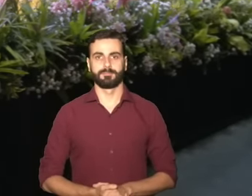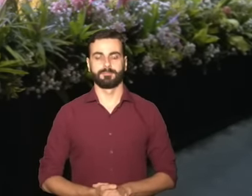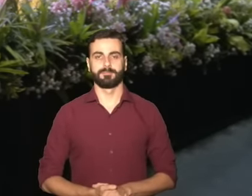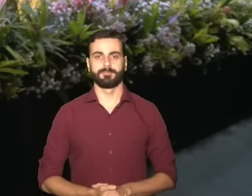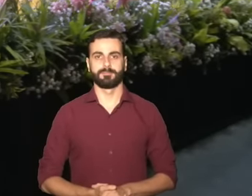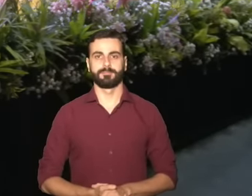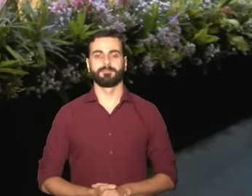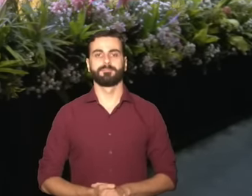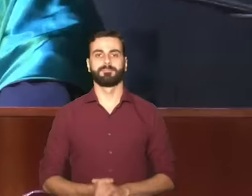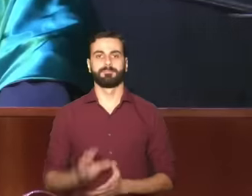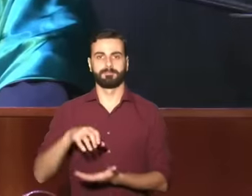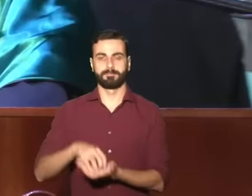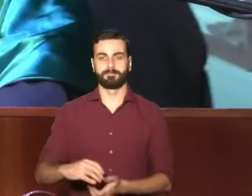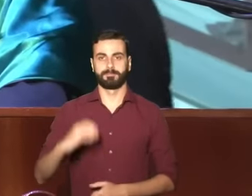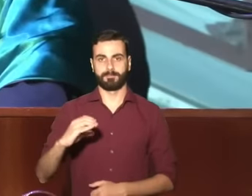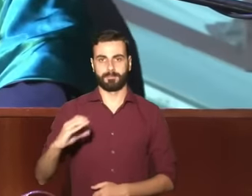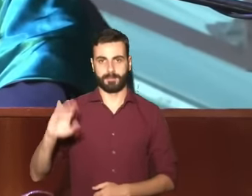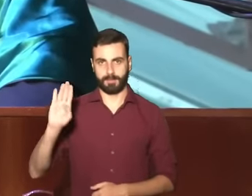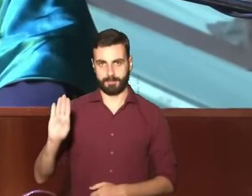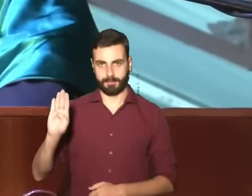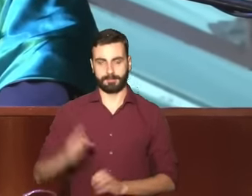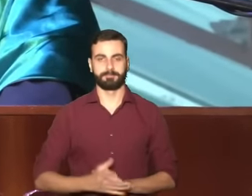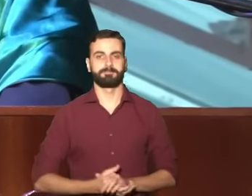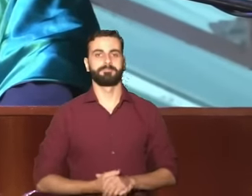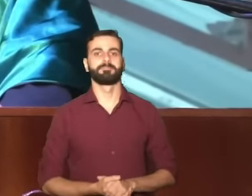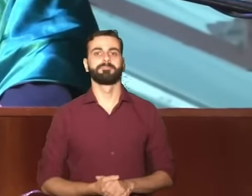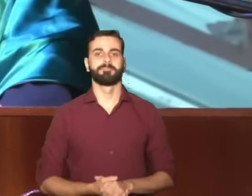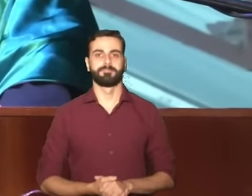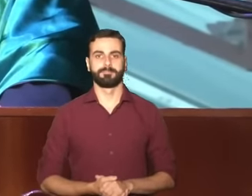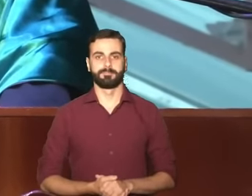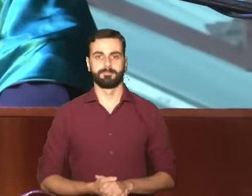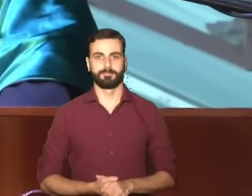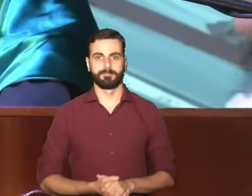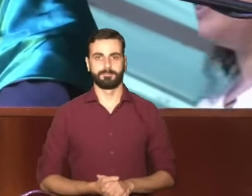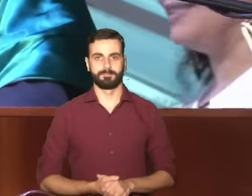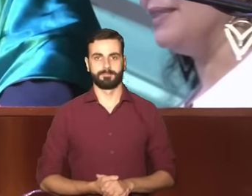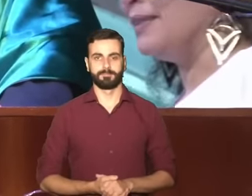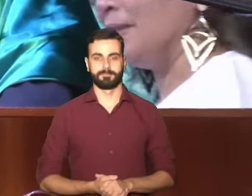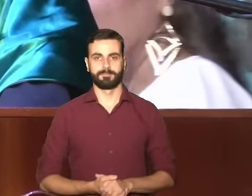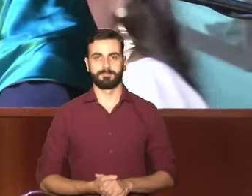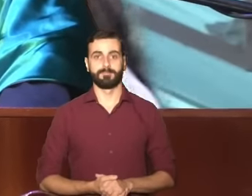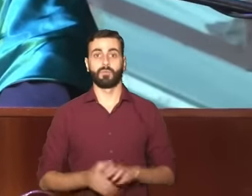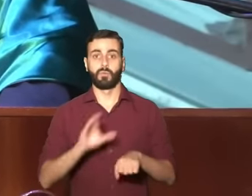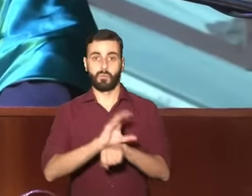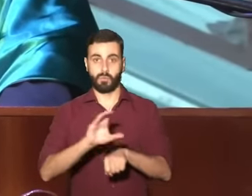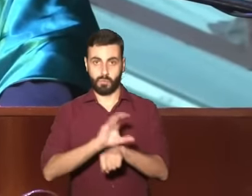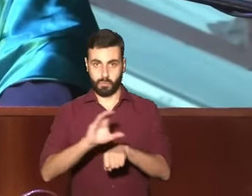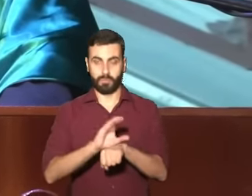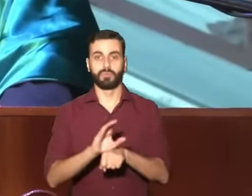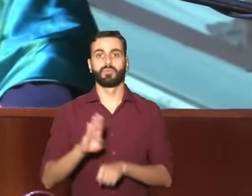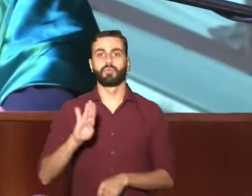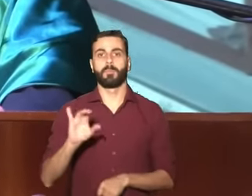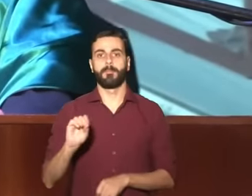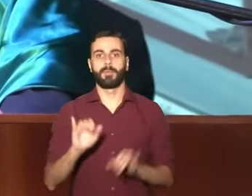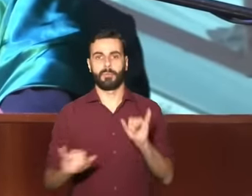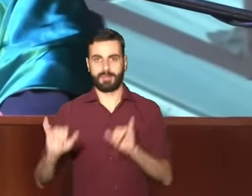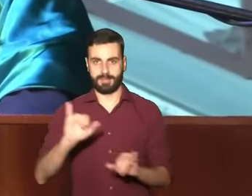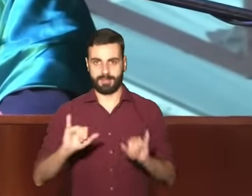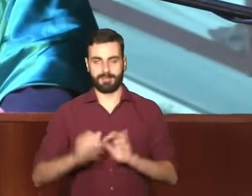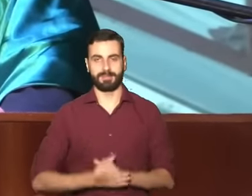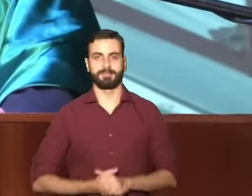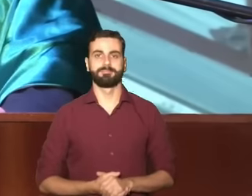Do Centro de Ciências Biológicas e da Saúde, bacharéis em Bioquímica,